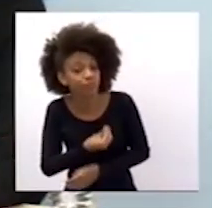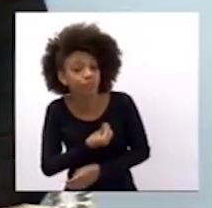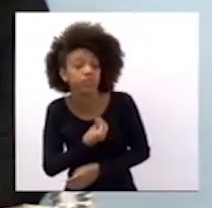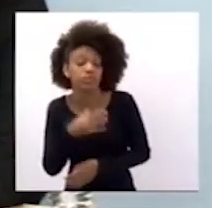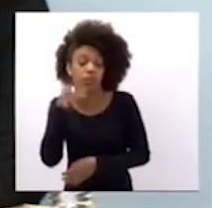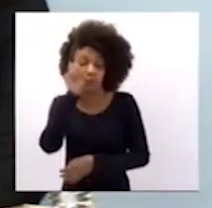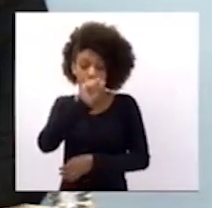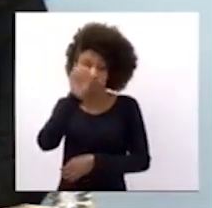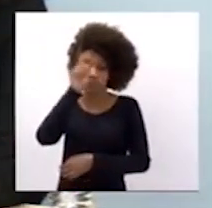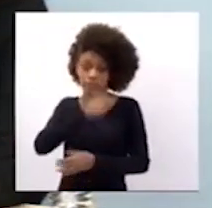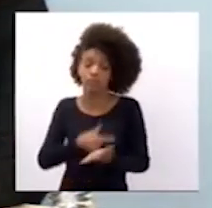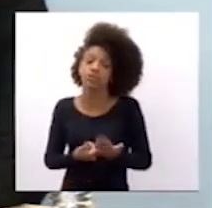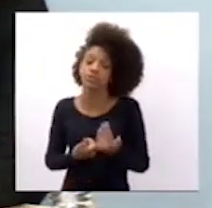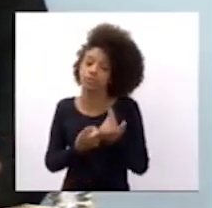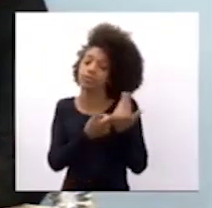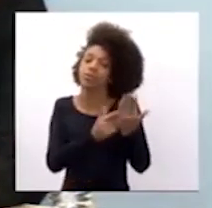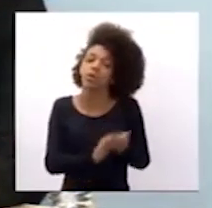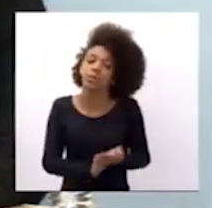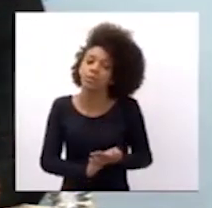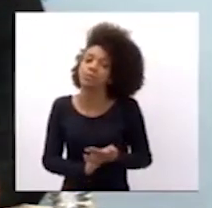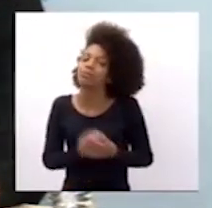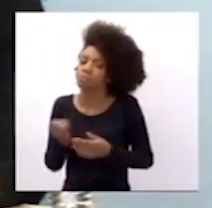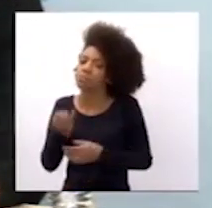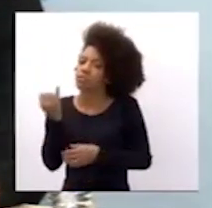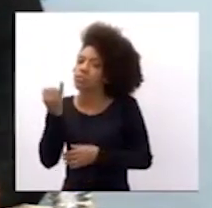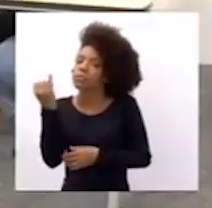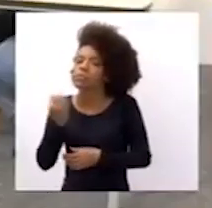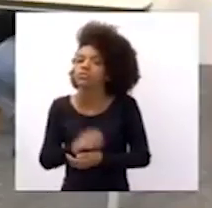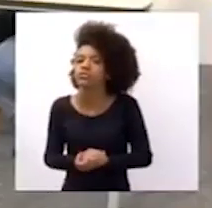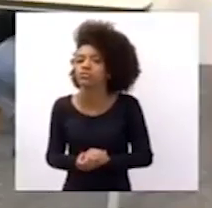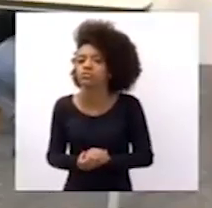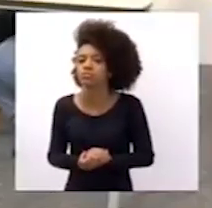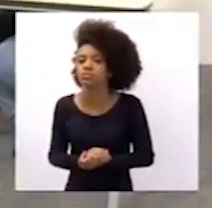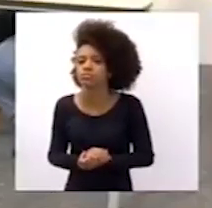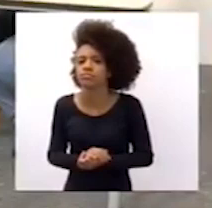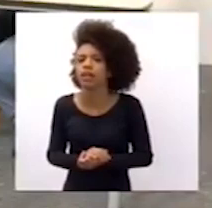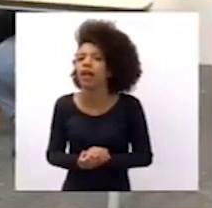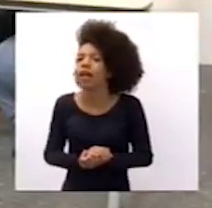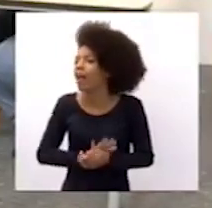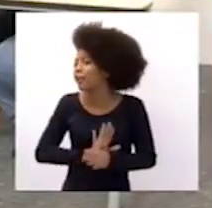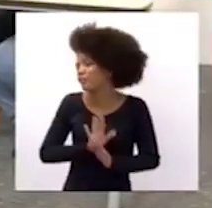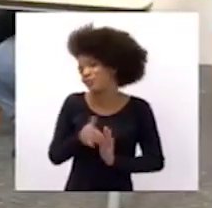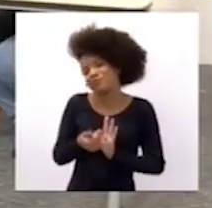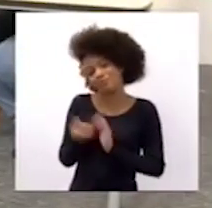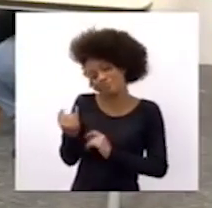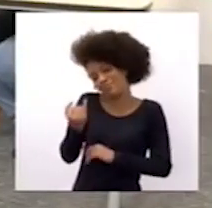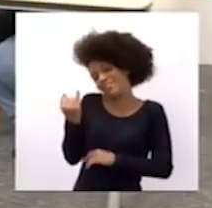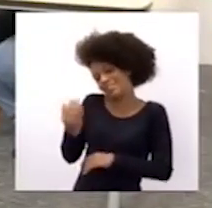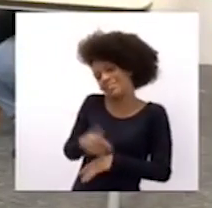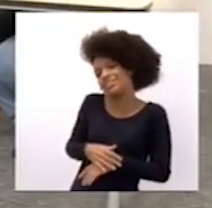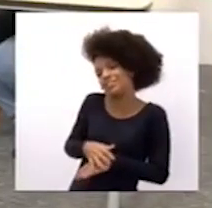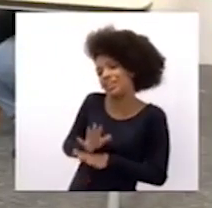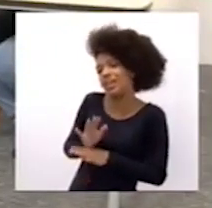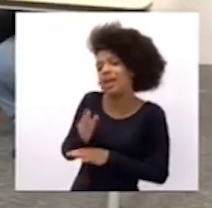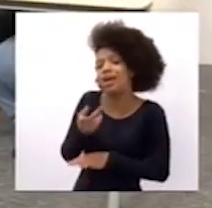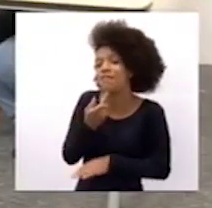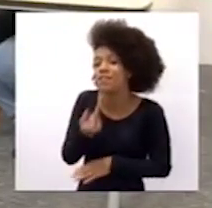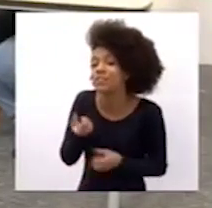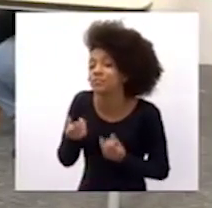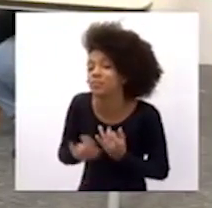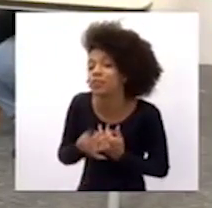nosso aprendizado virtual, ele é bem importante. Acho que vai acabando sendo tudo importante. A gente falou do funcional, que é a forma